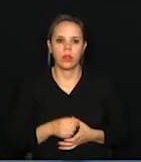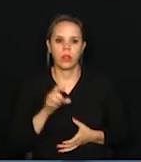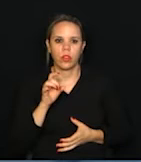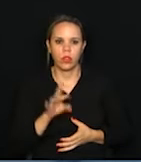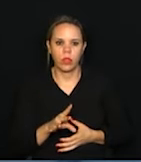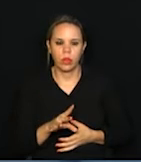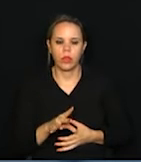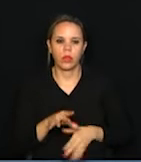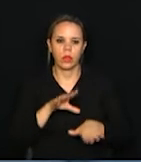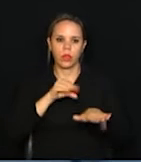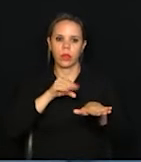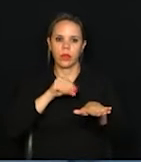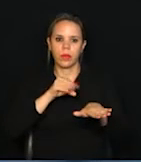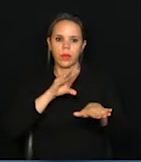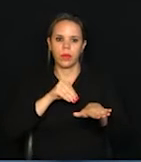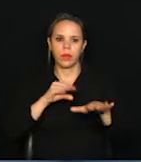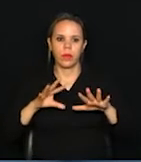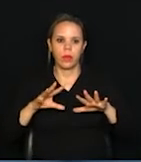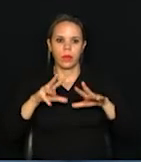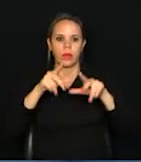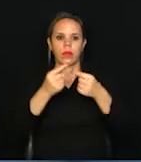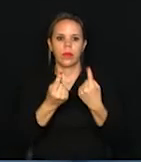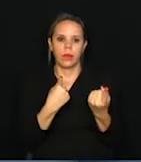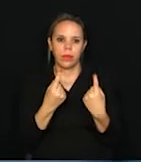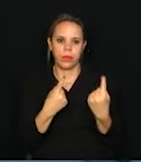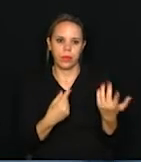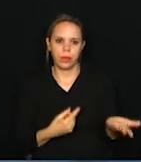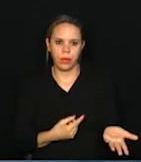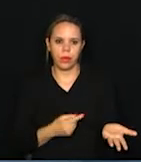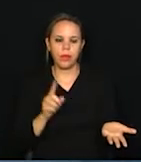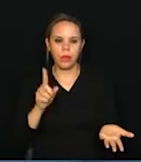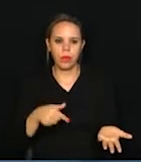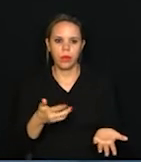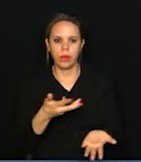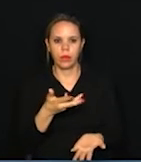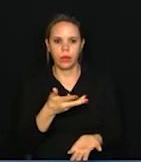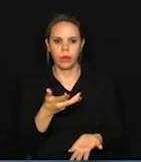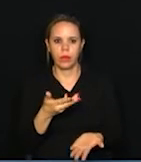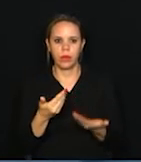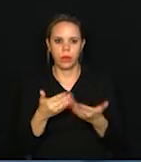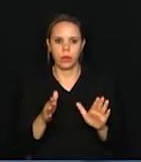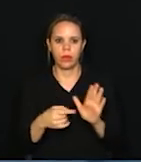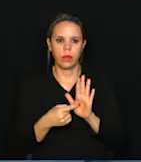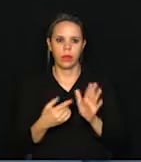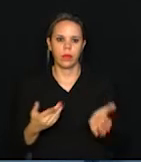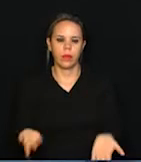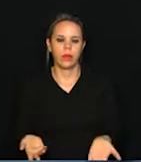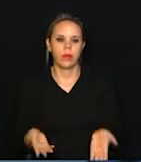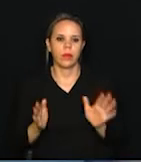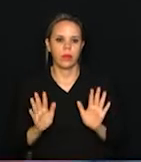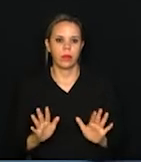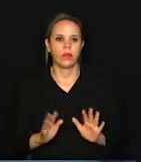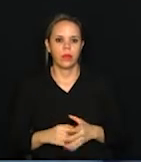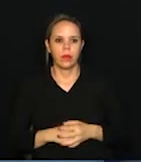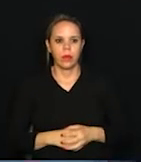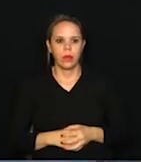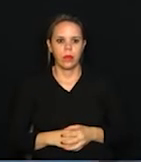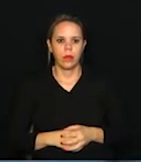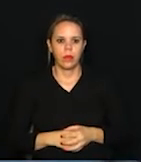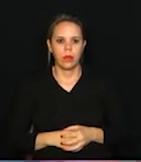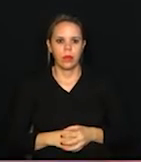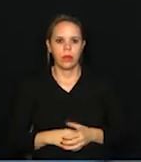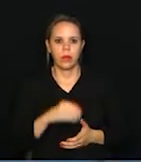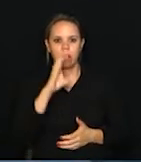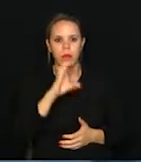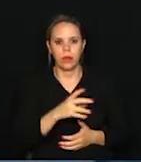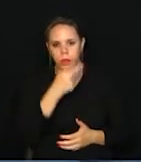ponto do radar, é em toda a via é aquela velocidade que está estabelecida. Mas é praxe do cidadão, às